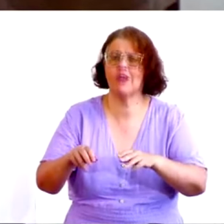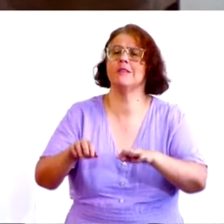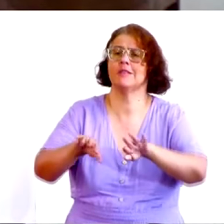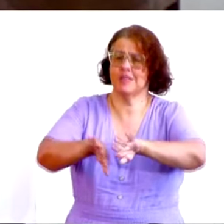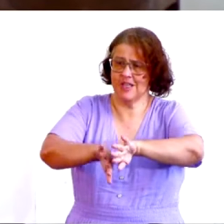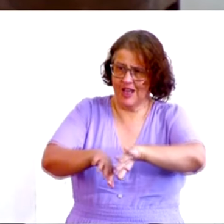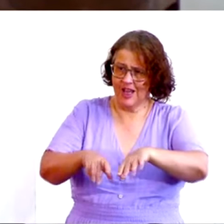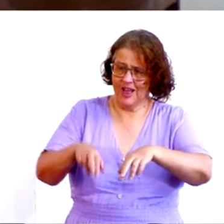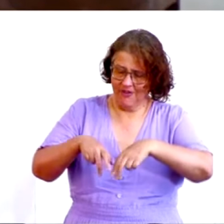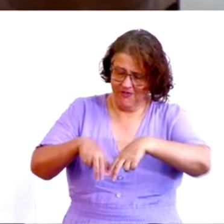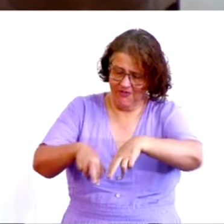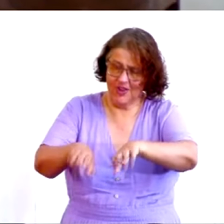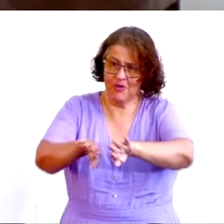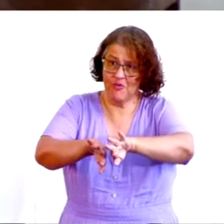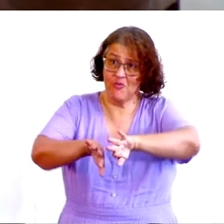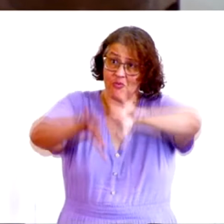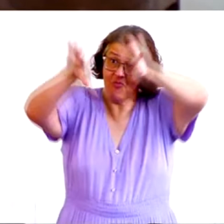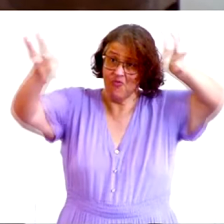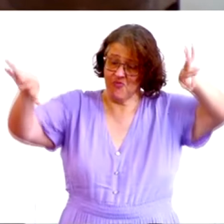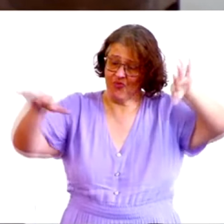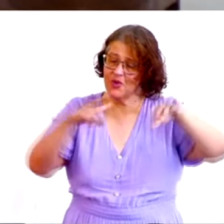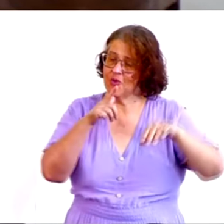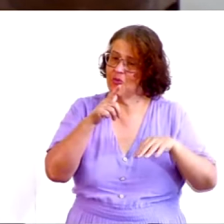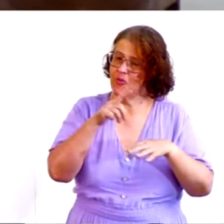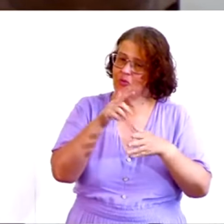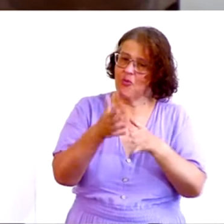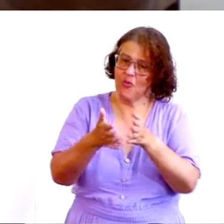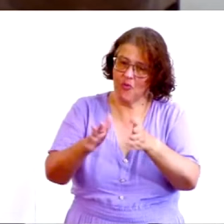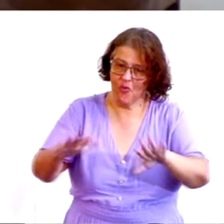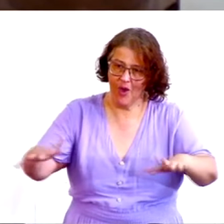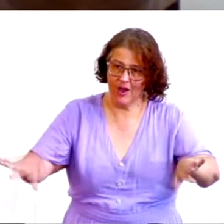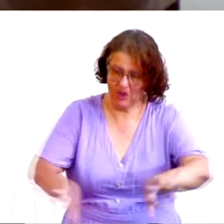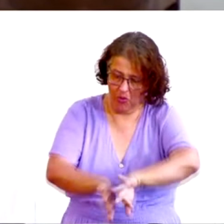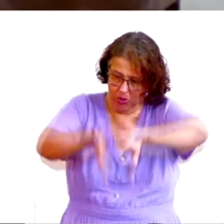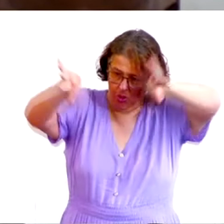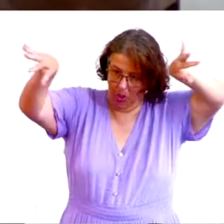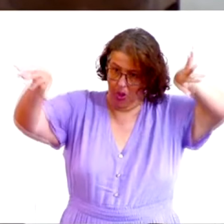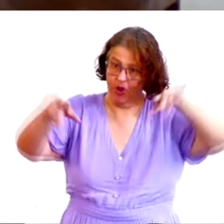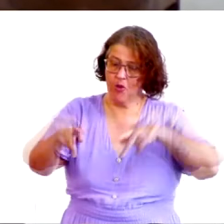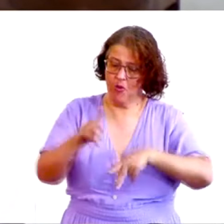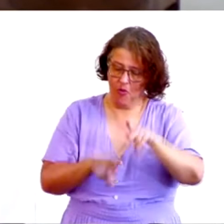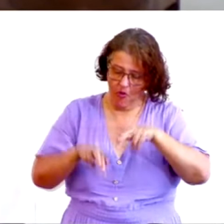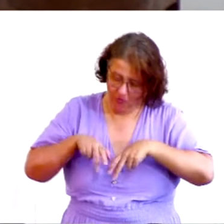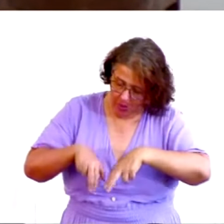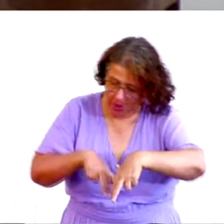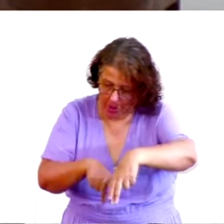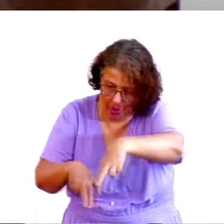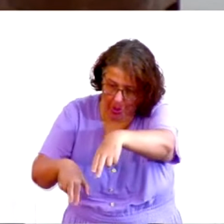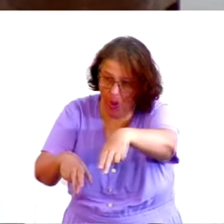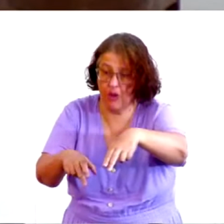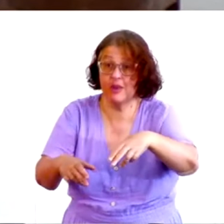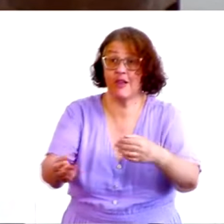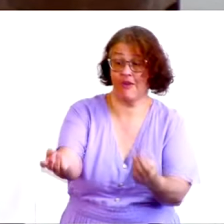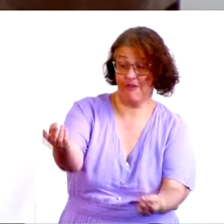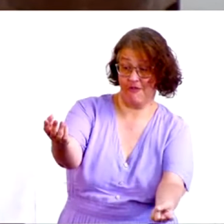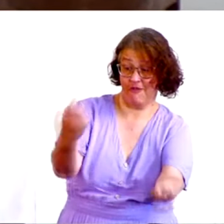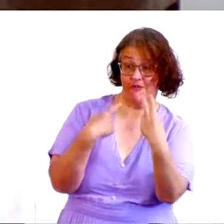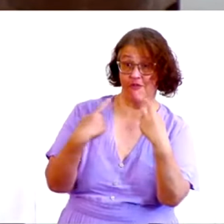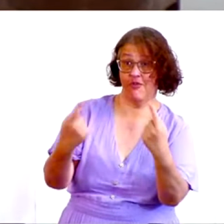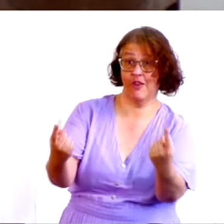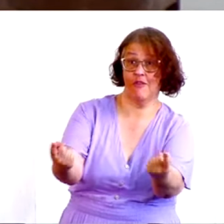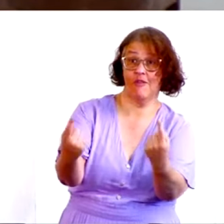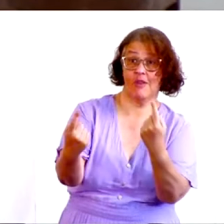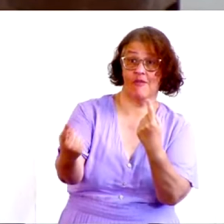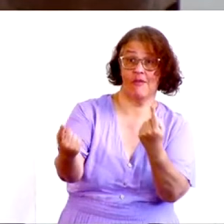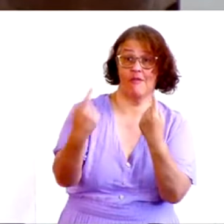que o povo fosse considerado forte não senhor isso era um testemunho da força de Deus que